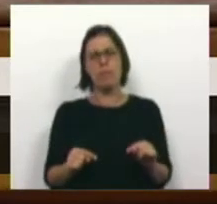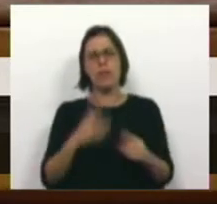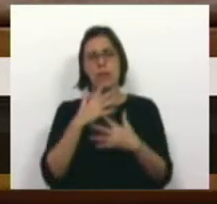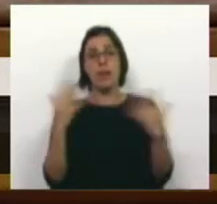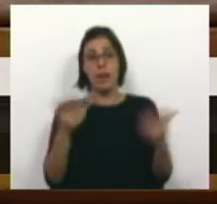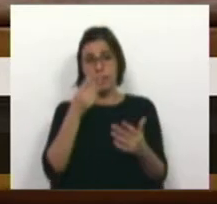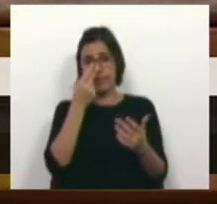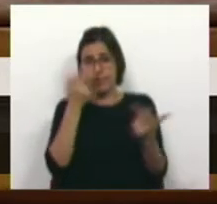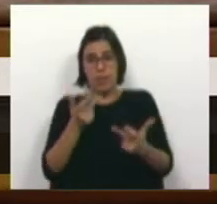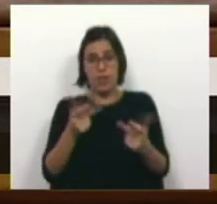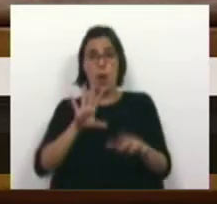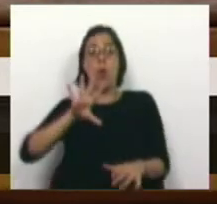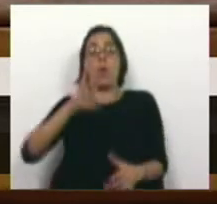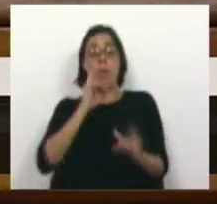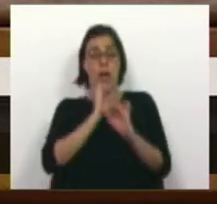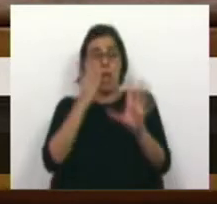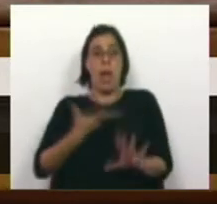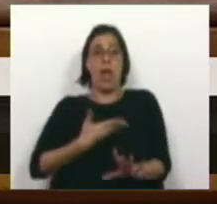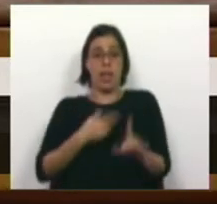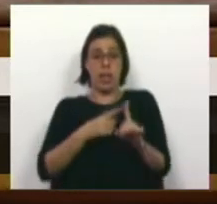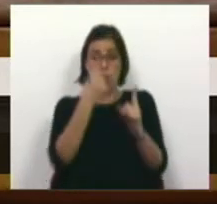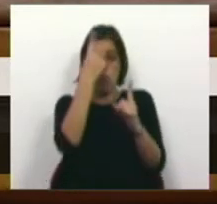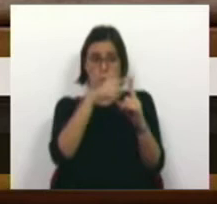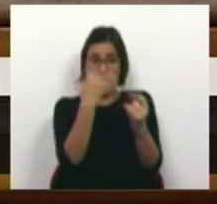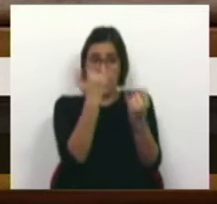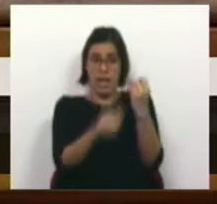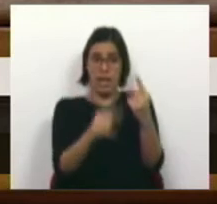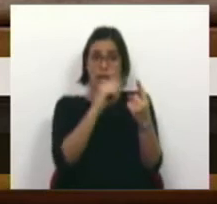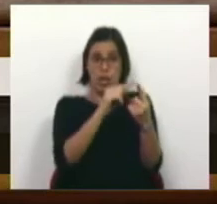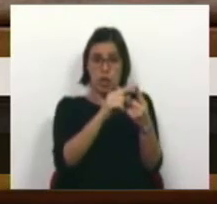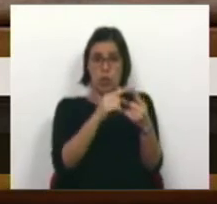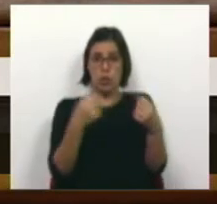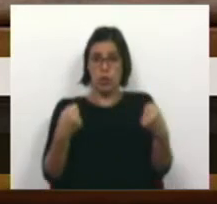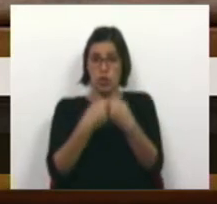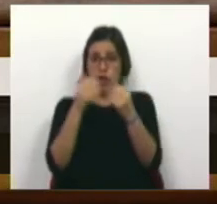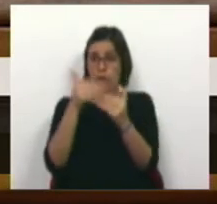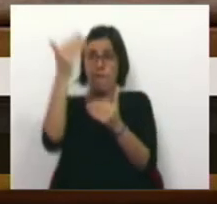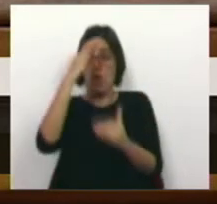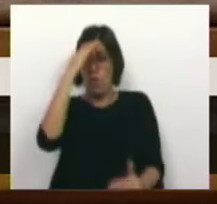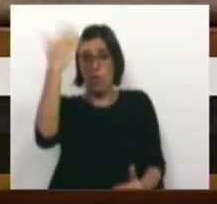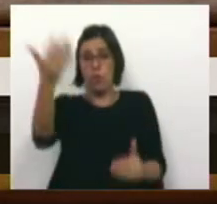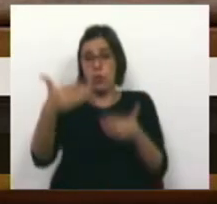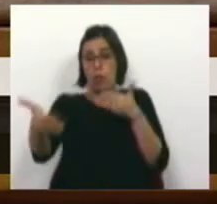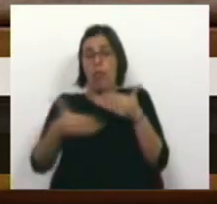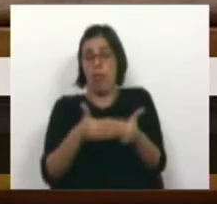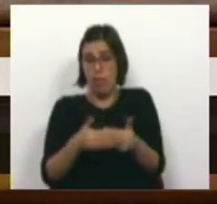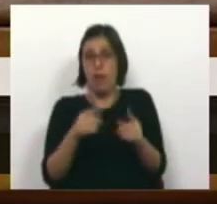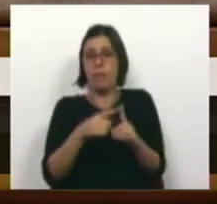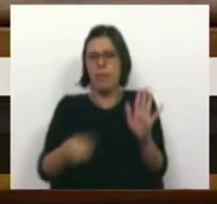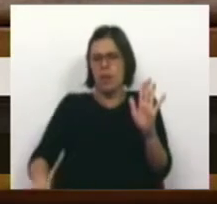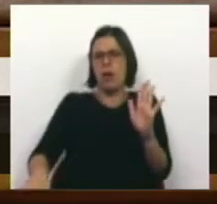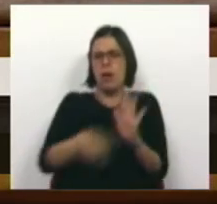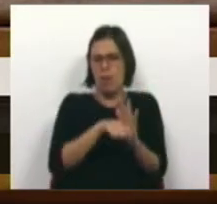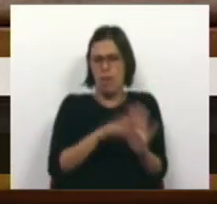enorme fragilidade do país, é claro que a dívida não é apenas um risco face a choques externos num futuro mais ou menos breve. Ela é uma